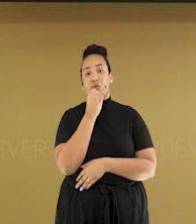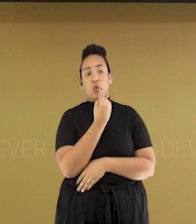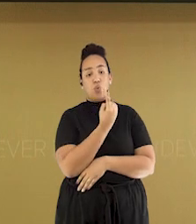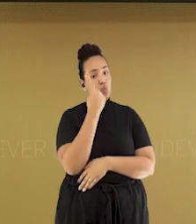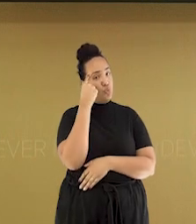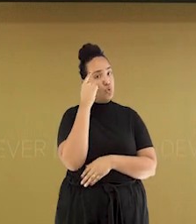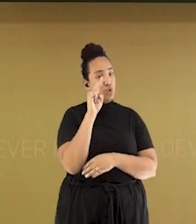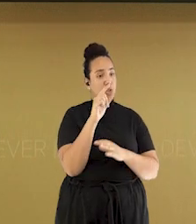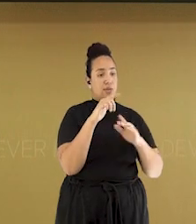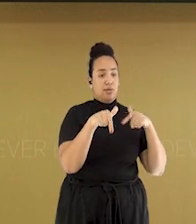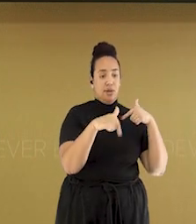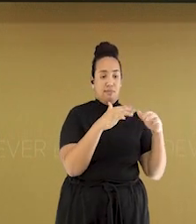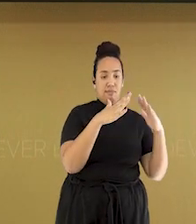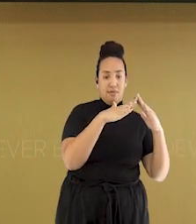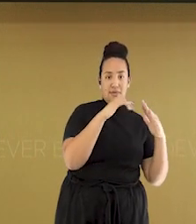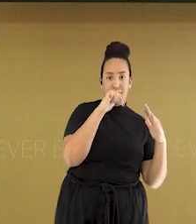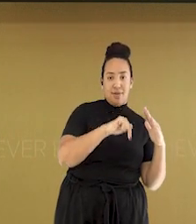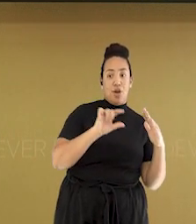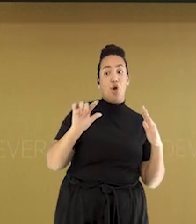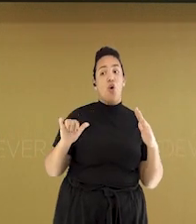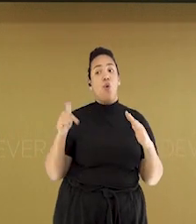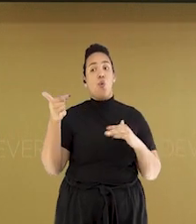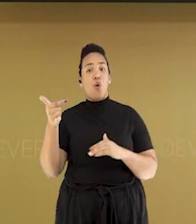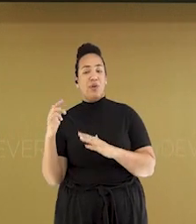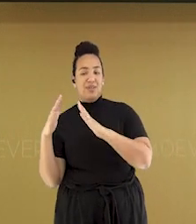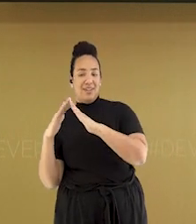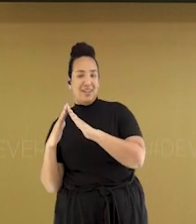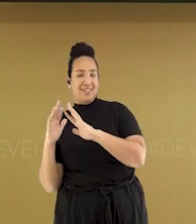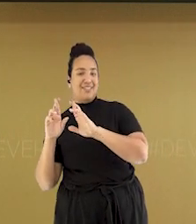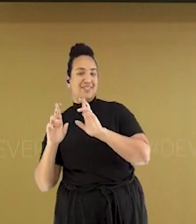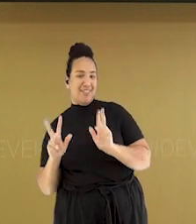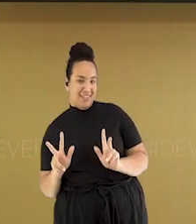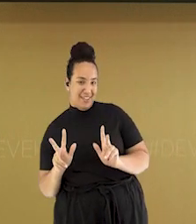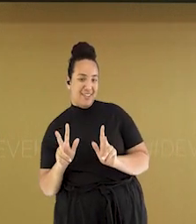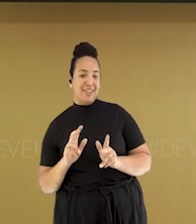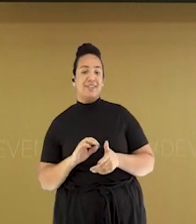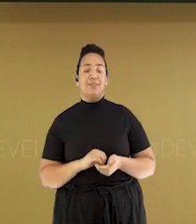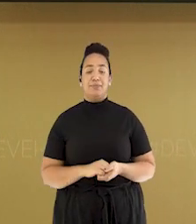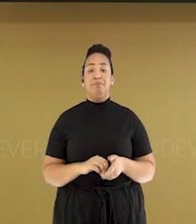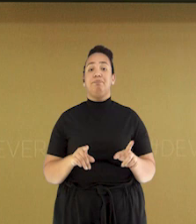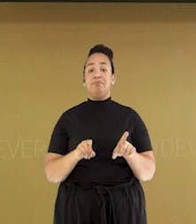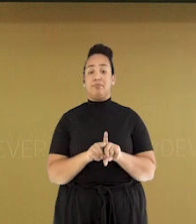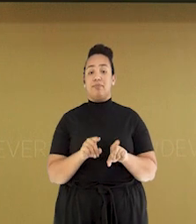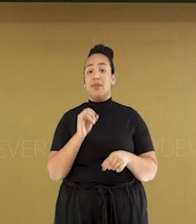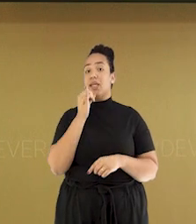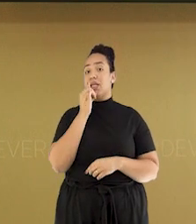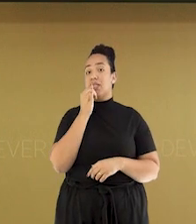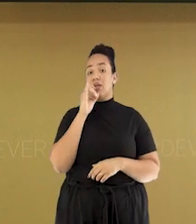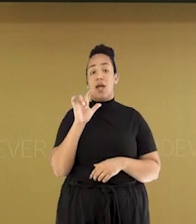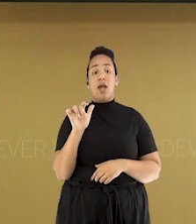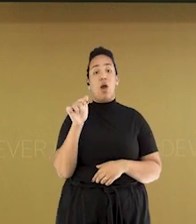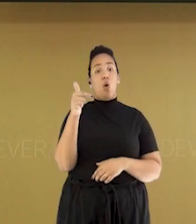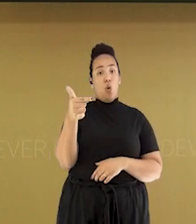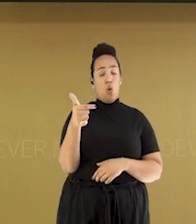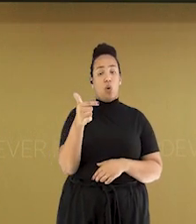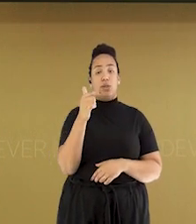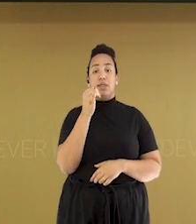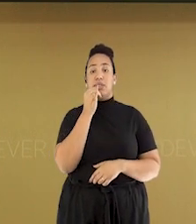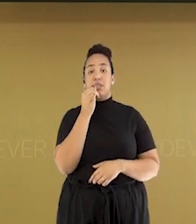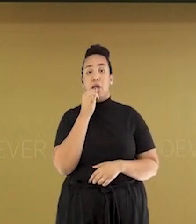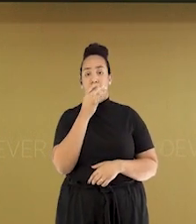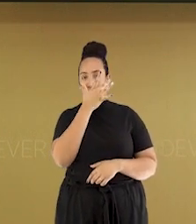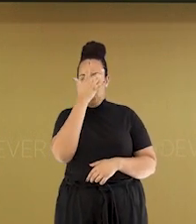em uma casa e no outro dia ela trabalha em outra casa. E um outro exemplo de pessoa que trabalha por dia